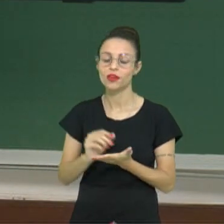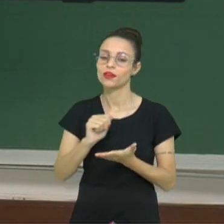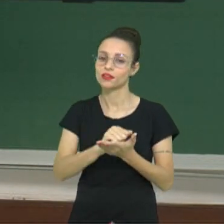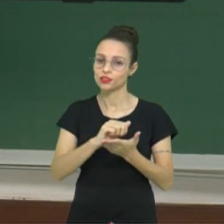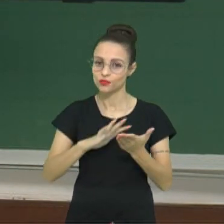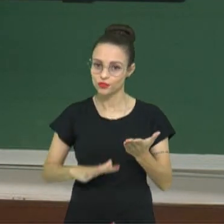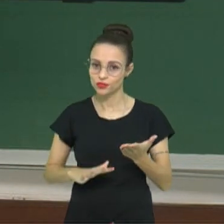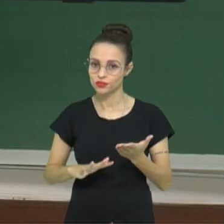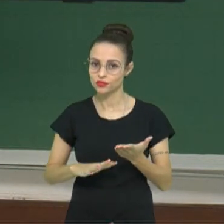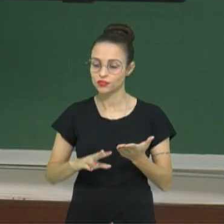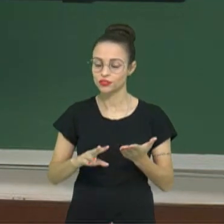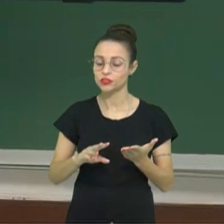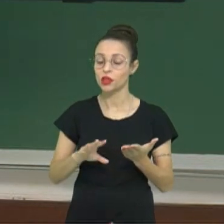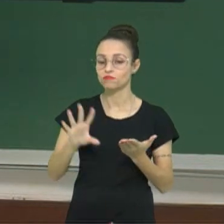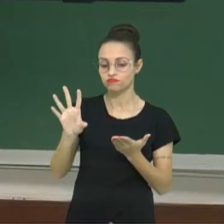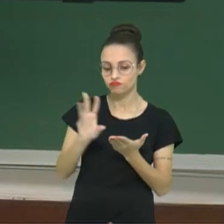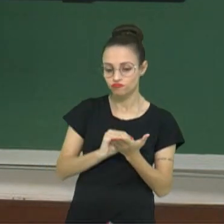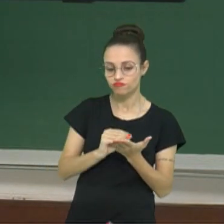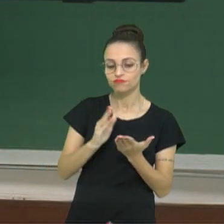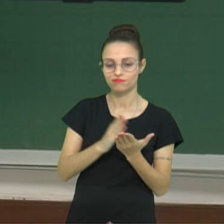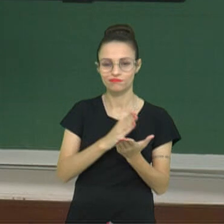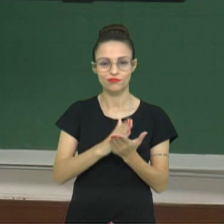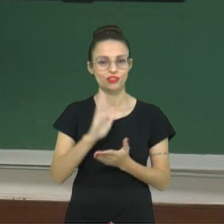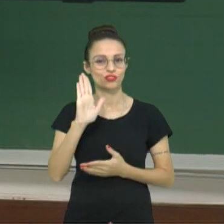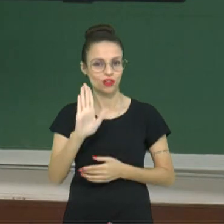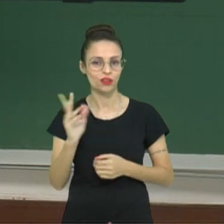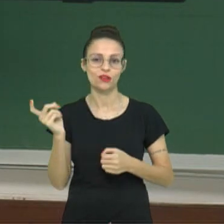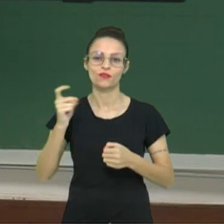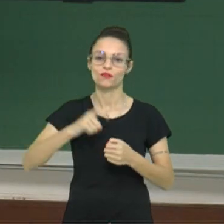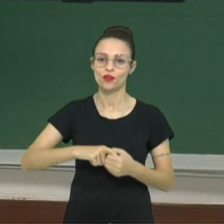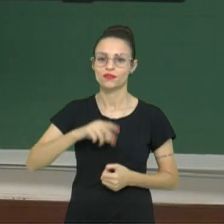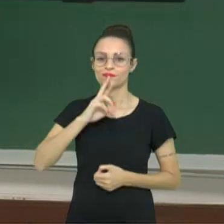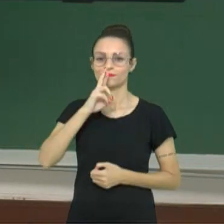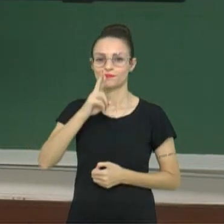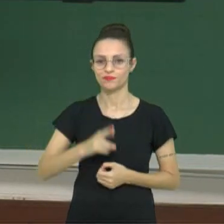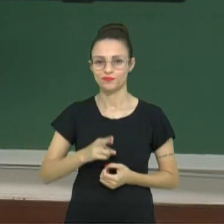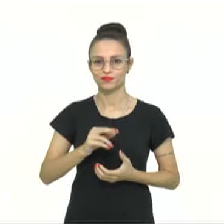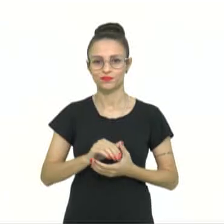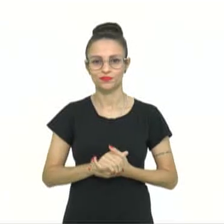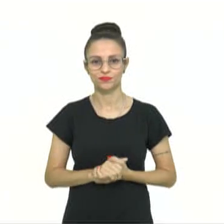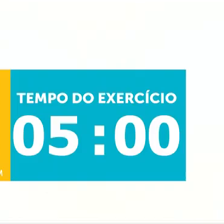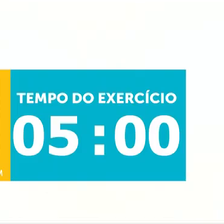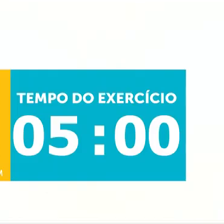exercício, transcreva aí no seu caderno e a gente já volta com a solução.